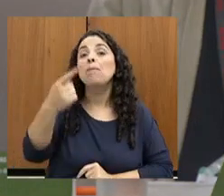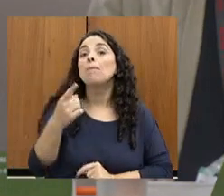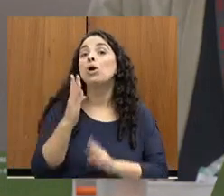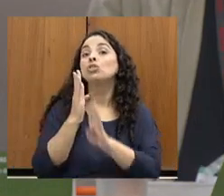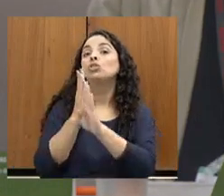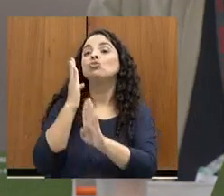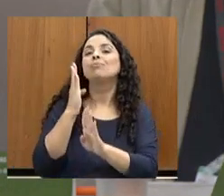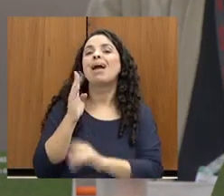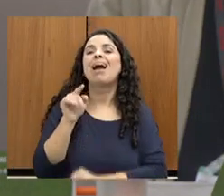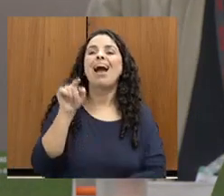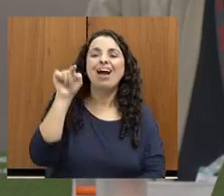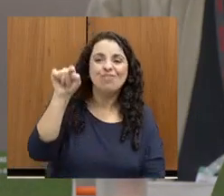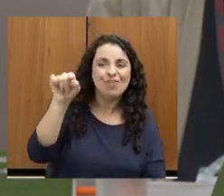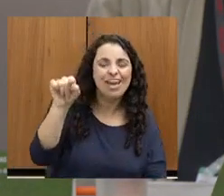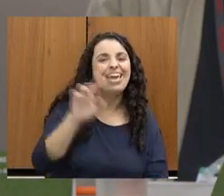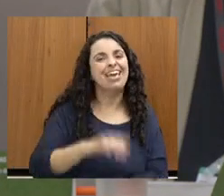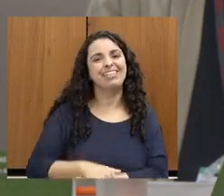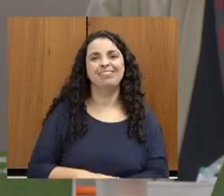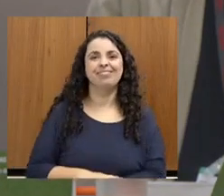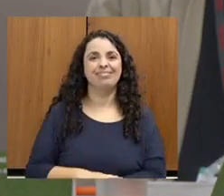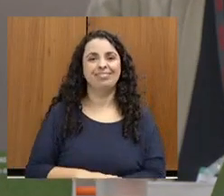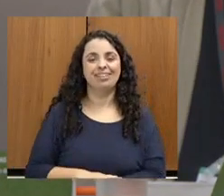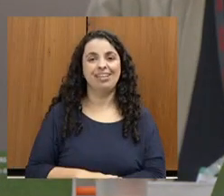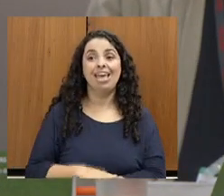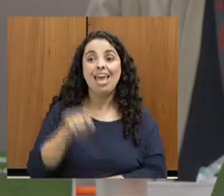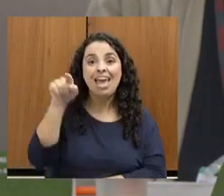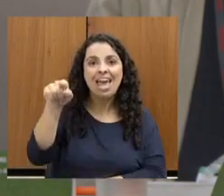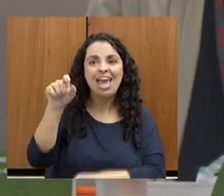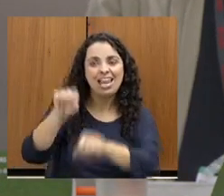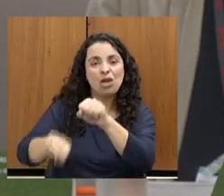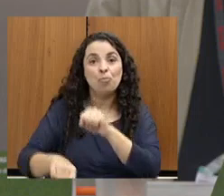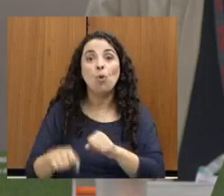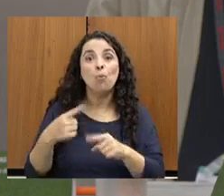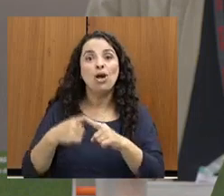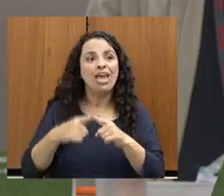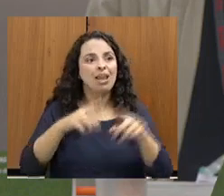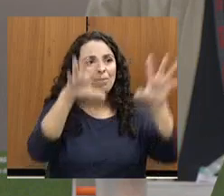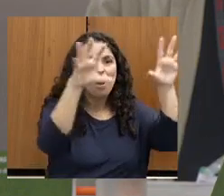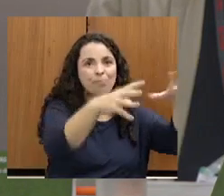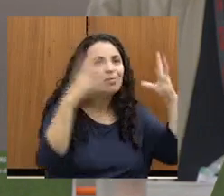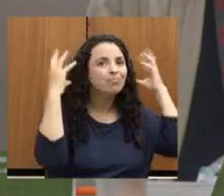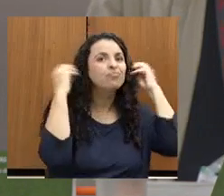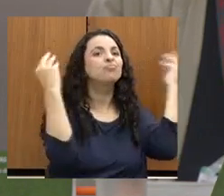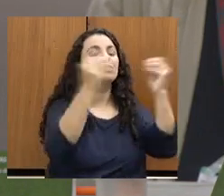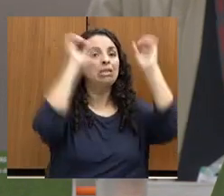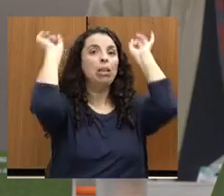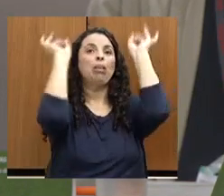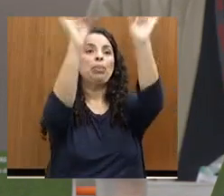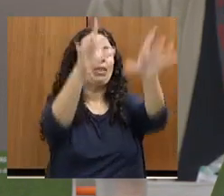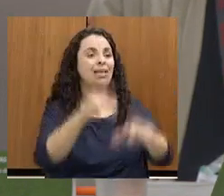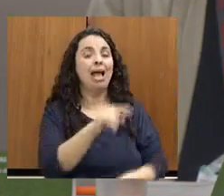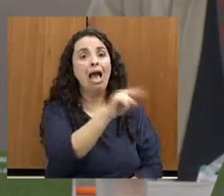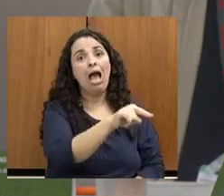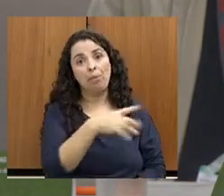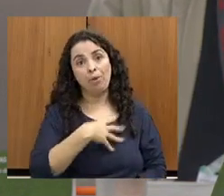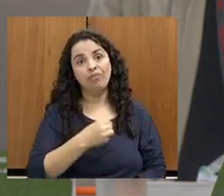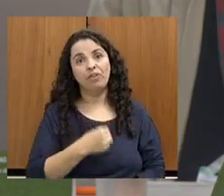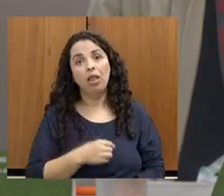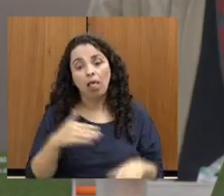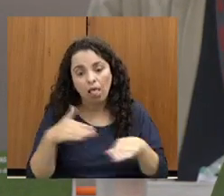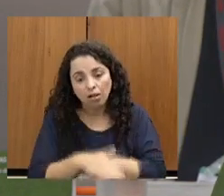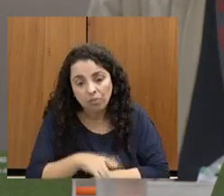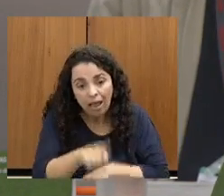Ele jogava o fone para longe e fazia o Davi buscar. O Davi me disse, muito honesto ele, que ele fingia que não